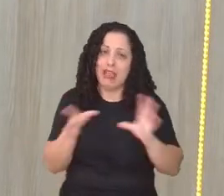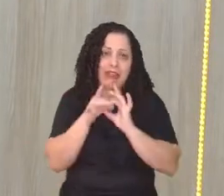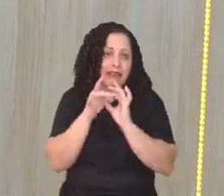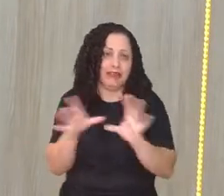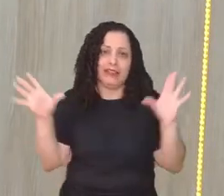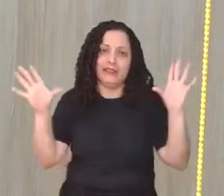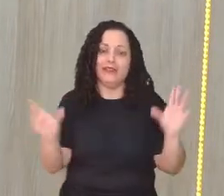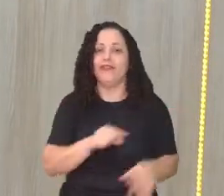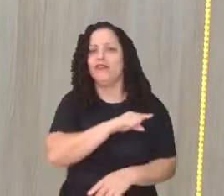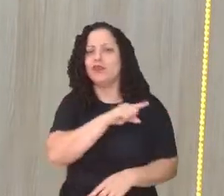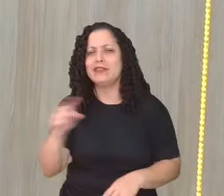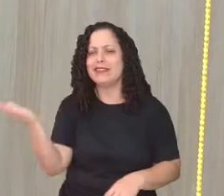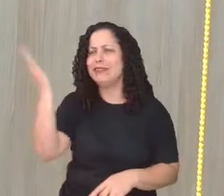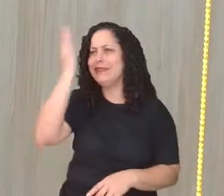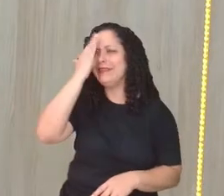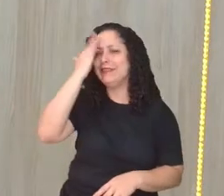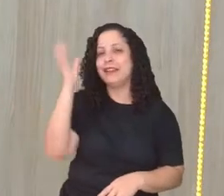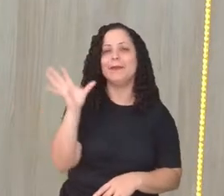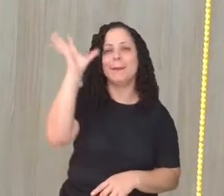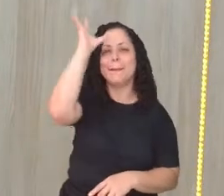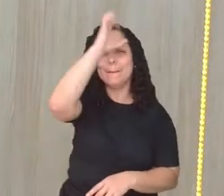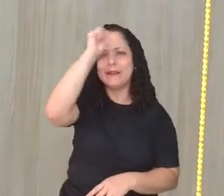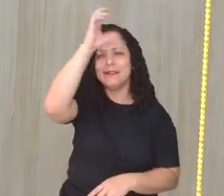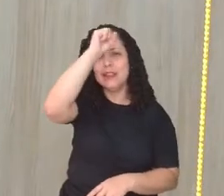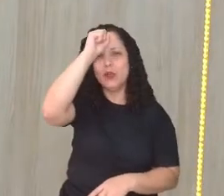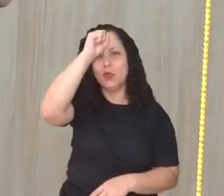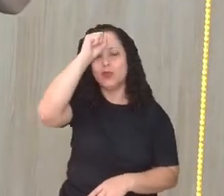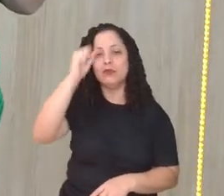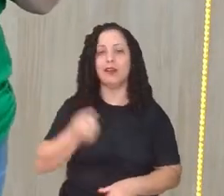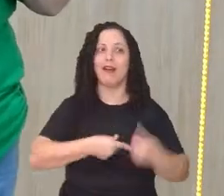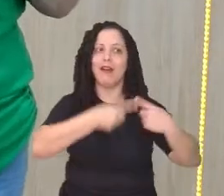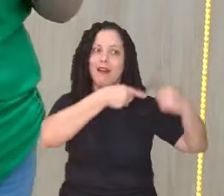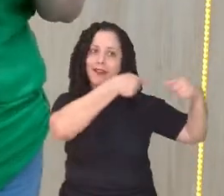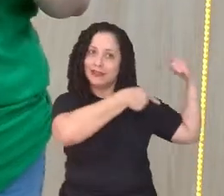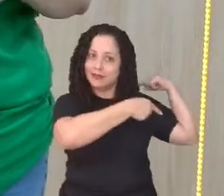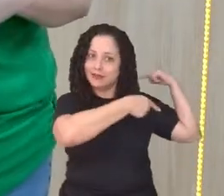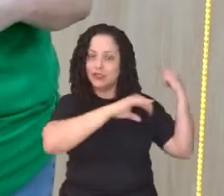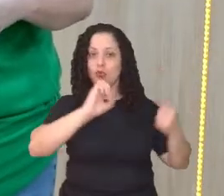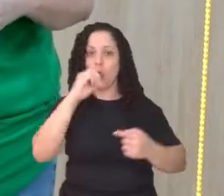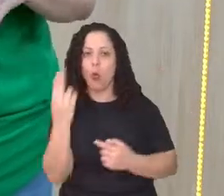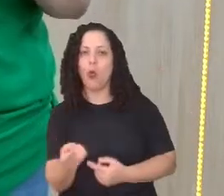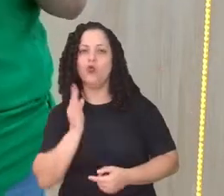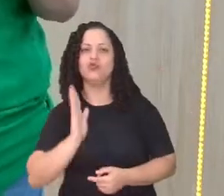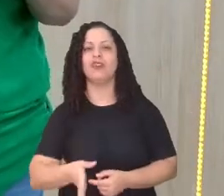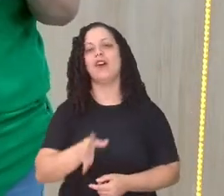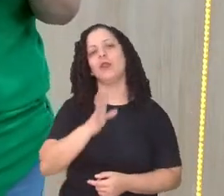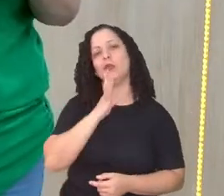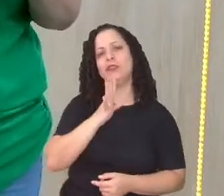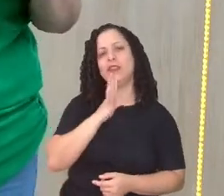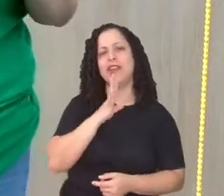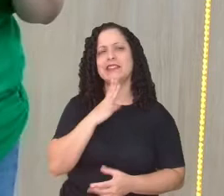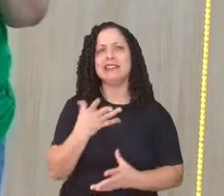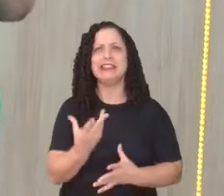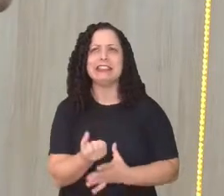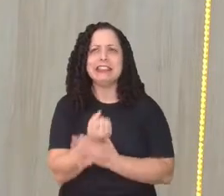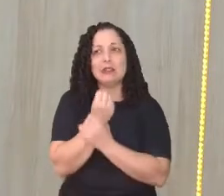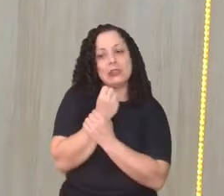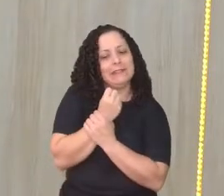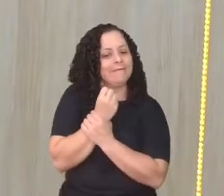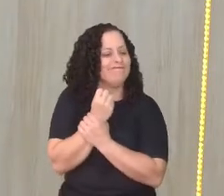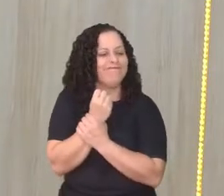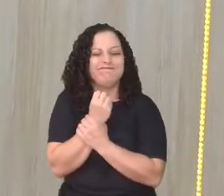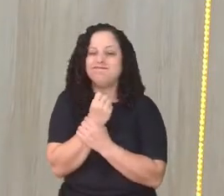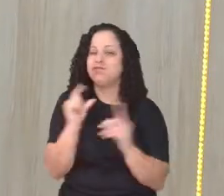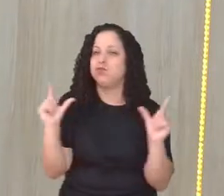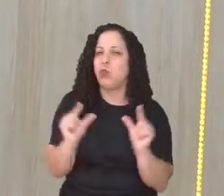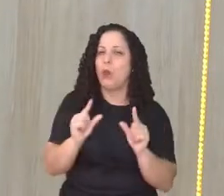você souber. Do jeito que você aprendeu lá atrás, ou do jeito que você já viu. Não está muito seguro? Faz mal não,